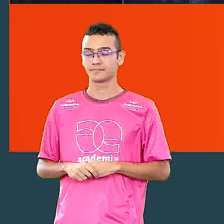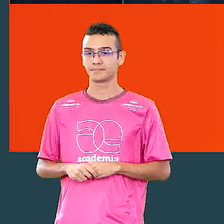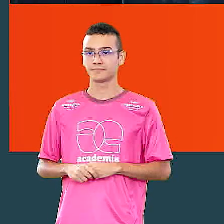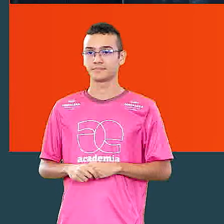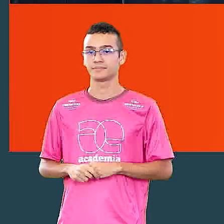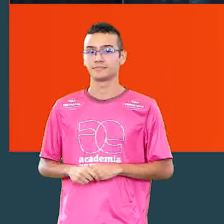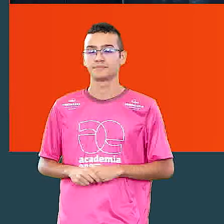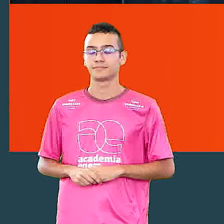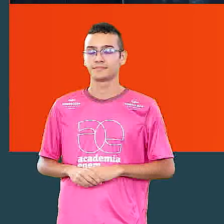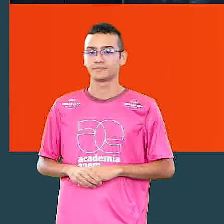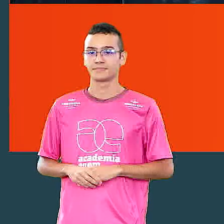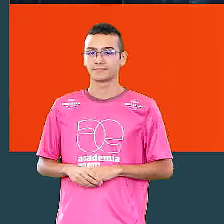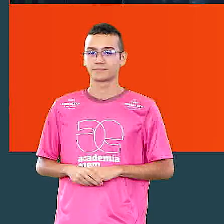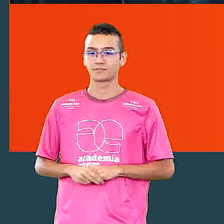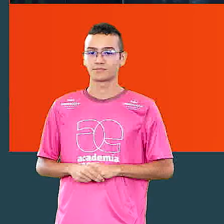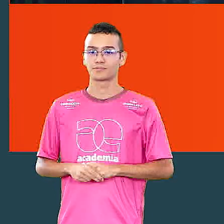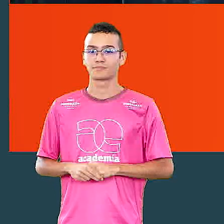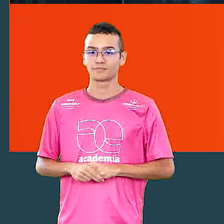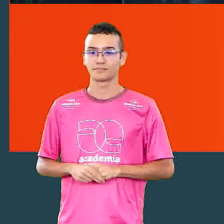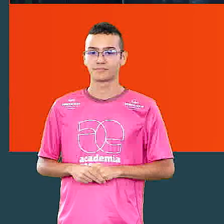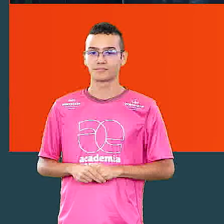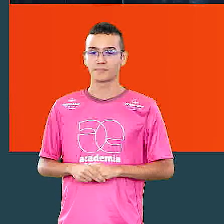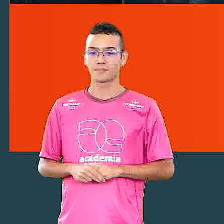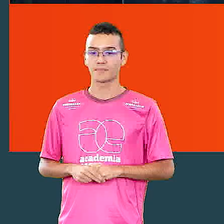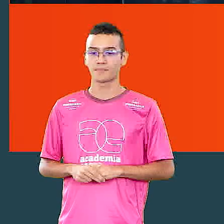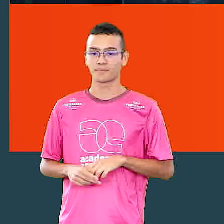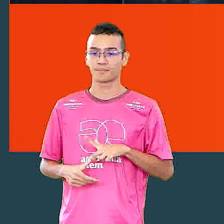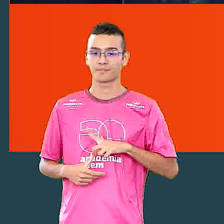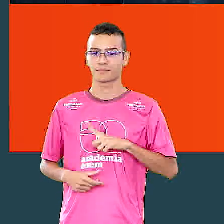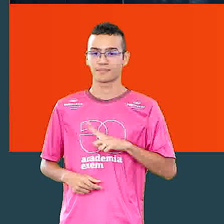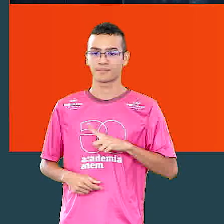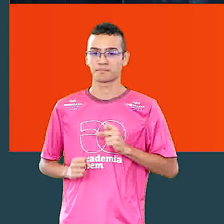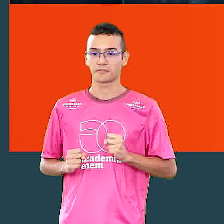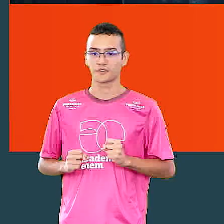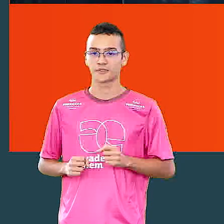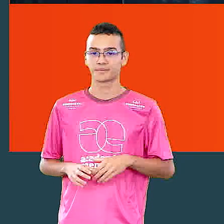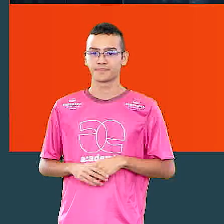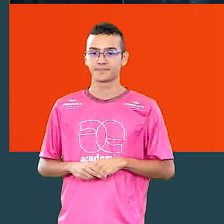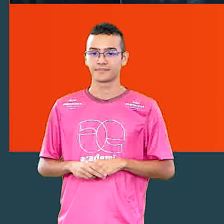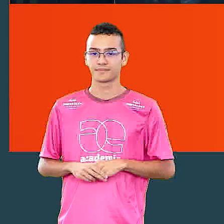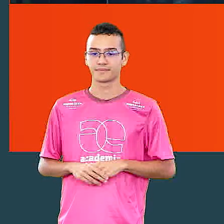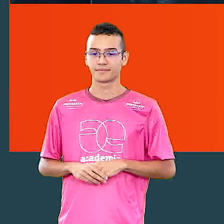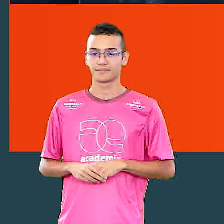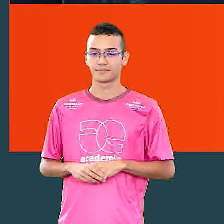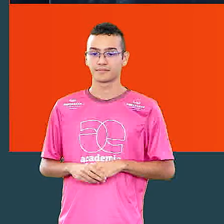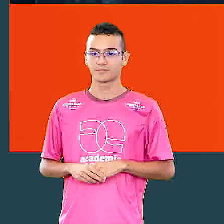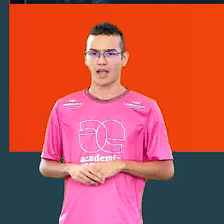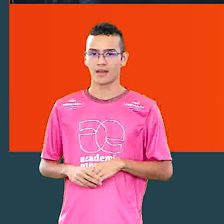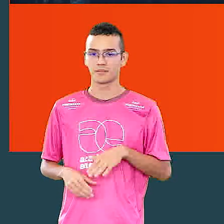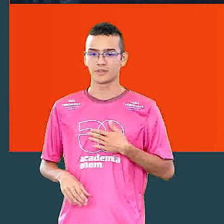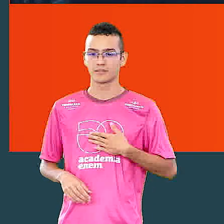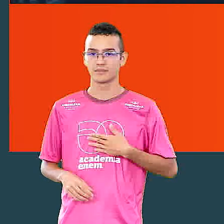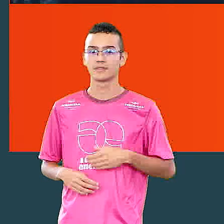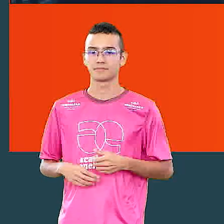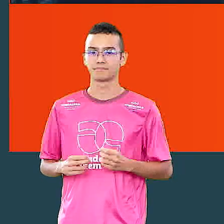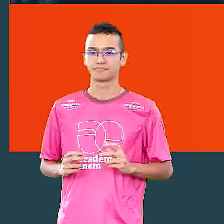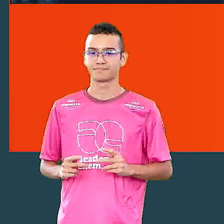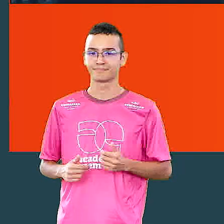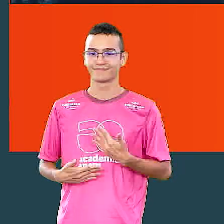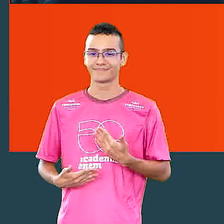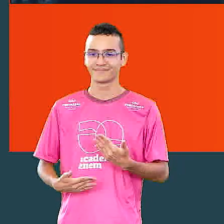e social e a economia popular. Ou seja, Isaac, eu fiz protesto contra o governo, vou ser